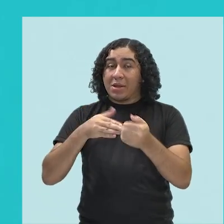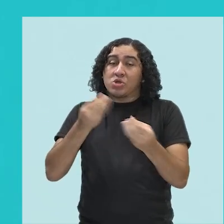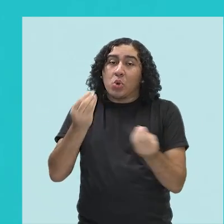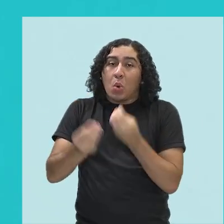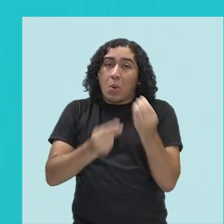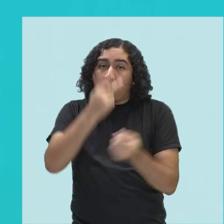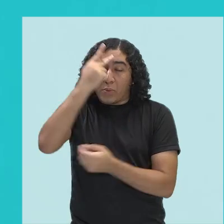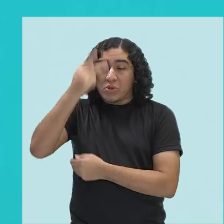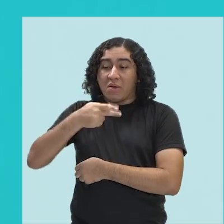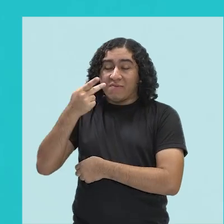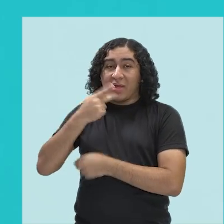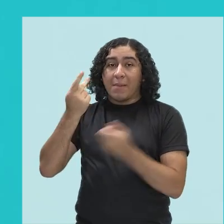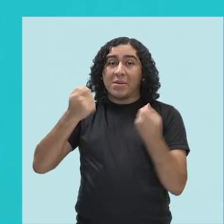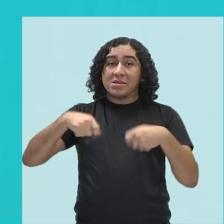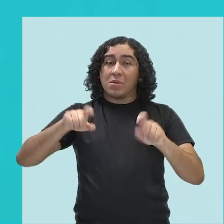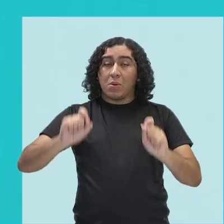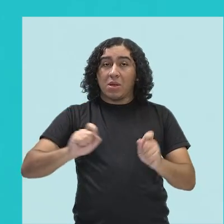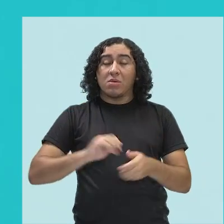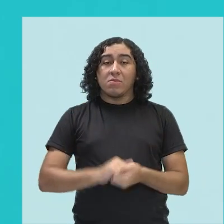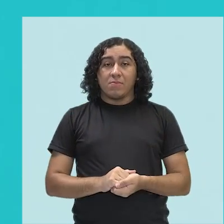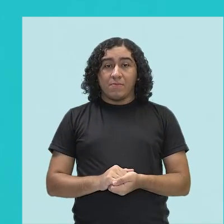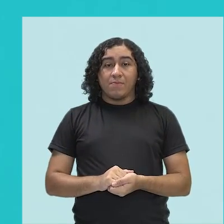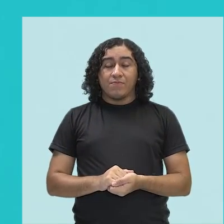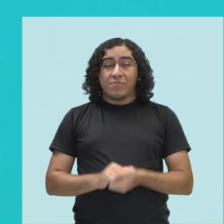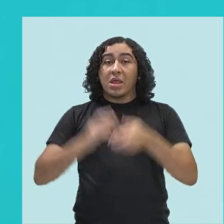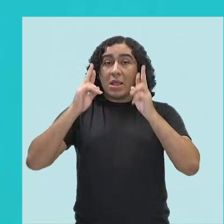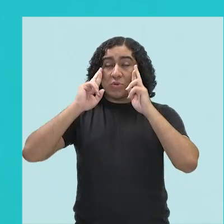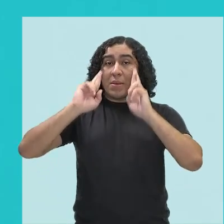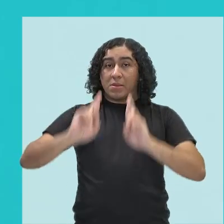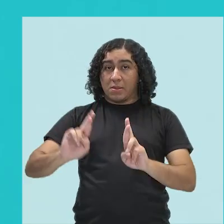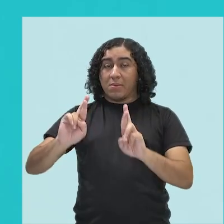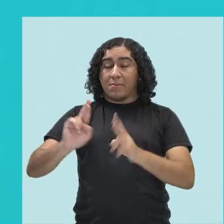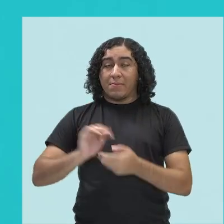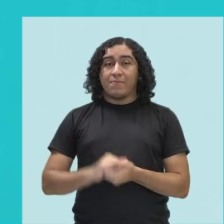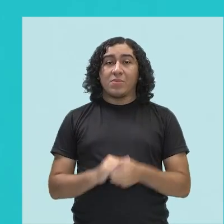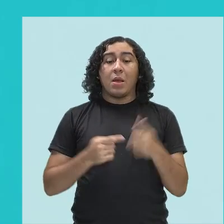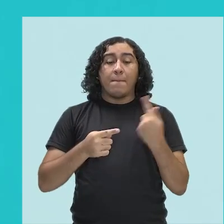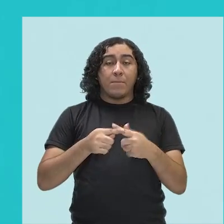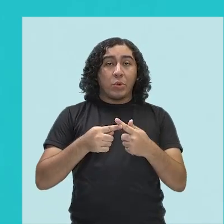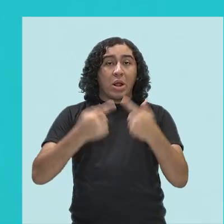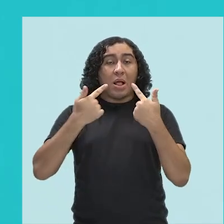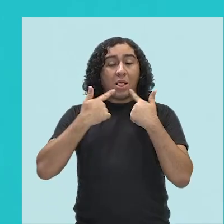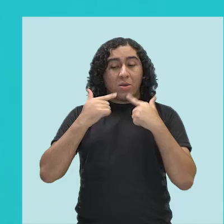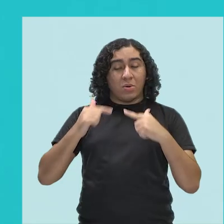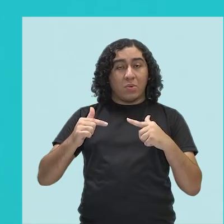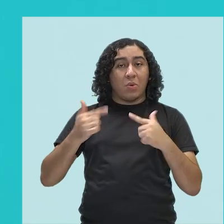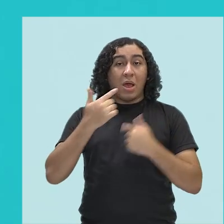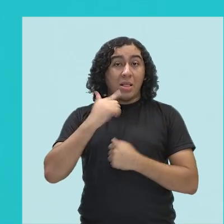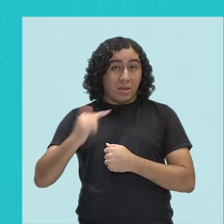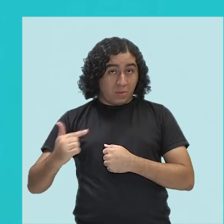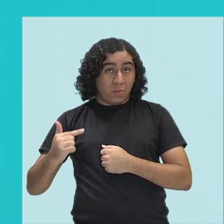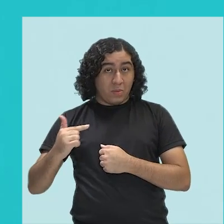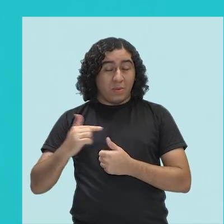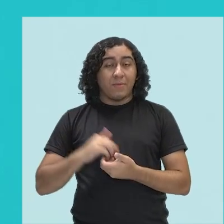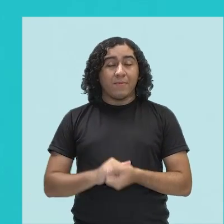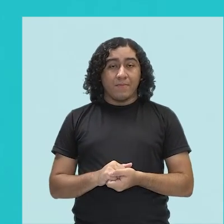ele precisa ser legitimado e respeitado, porque a linguagem